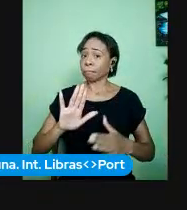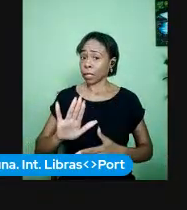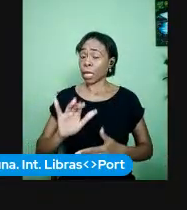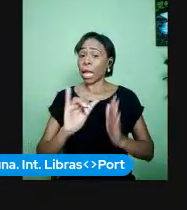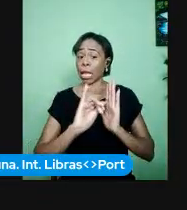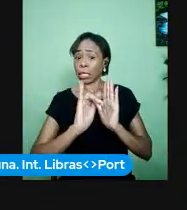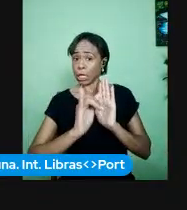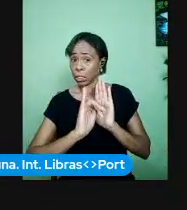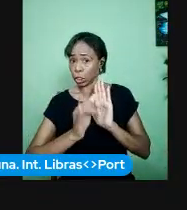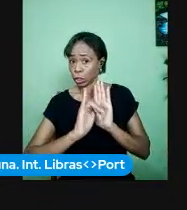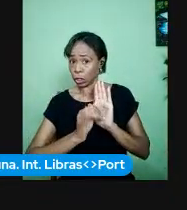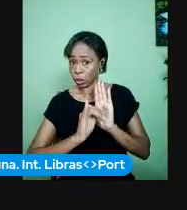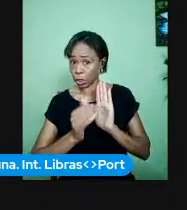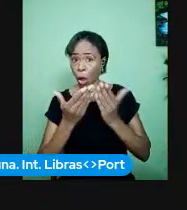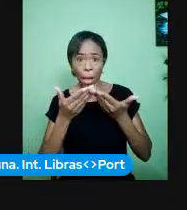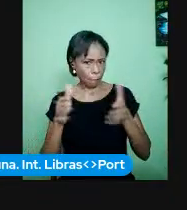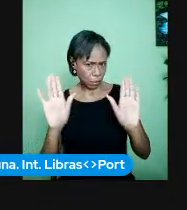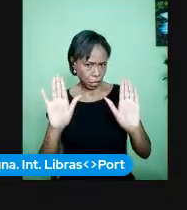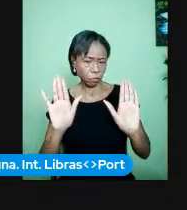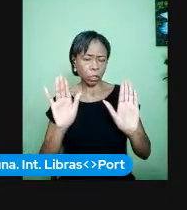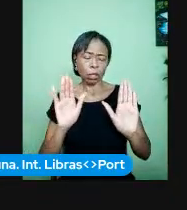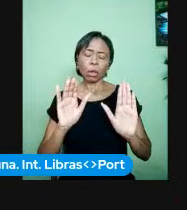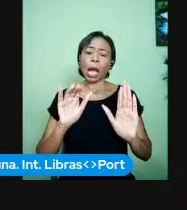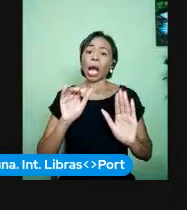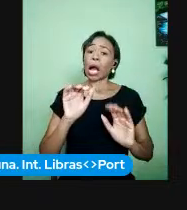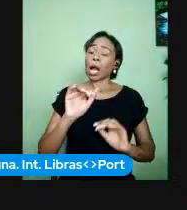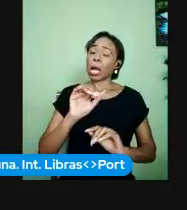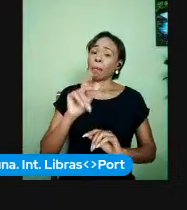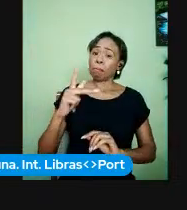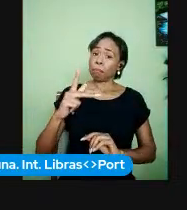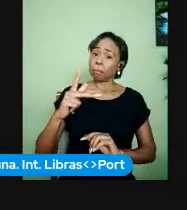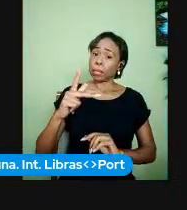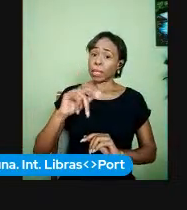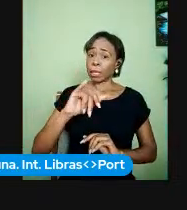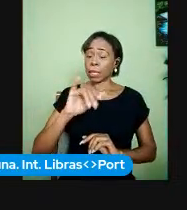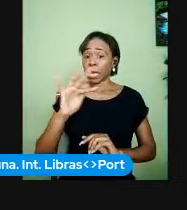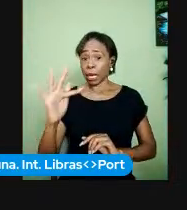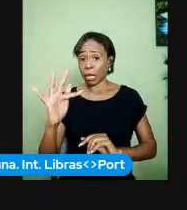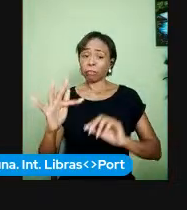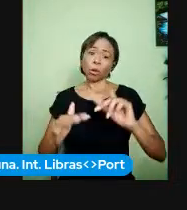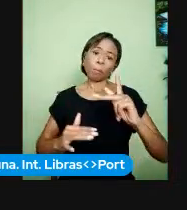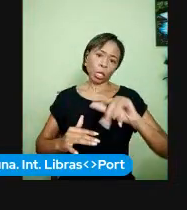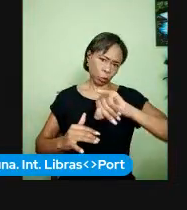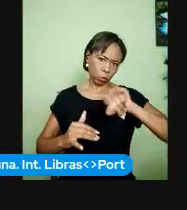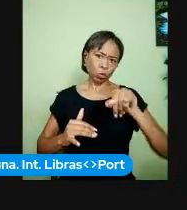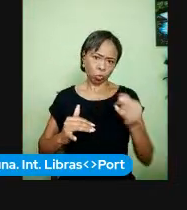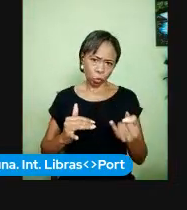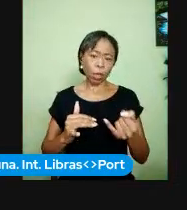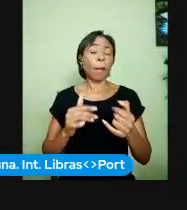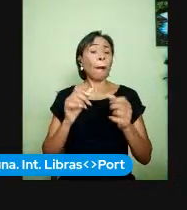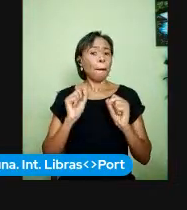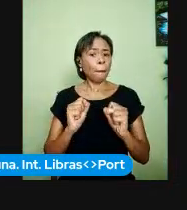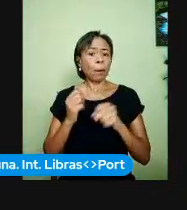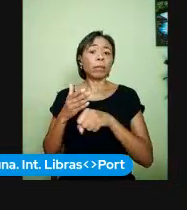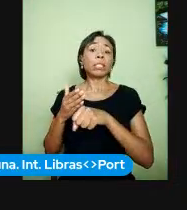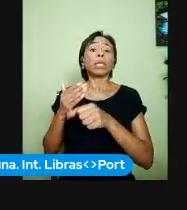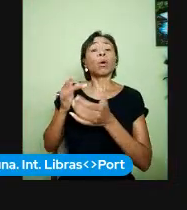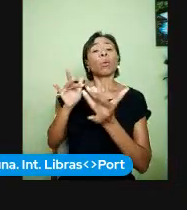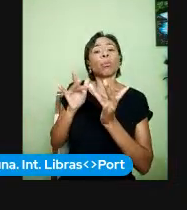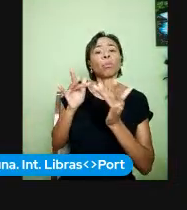aberto, a empresa ou o CPF, entre, ou o CNPJ, né, entre em contato com a Secretaria de